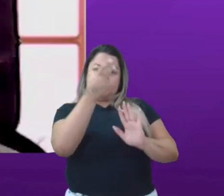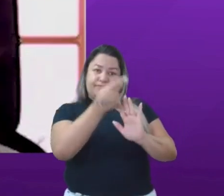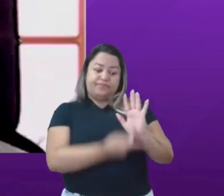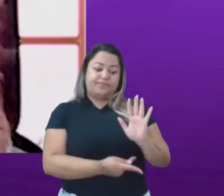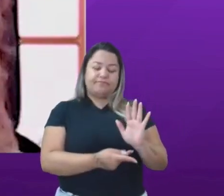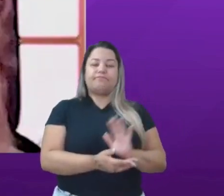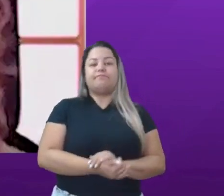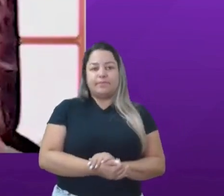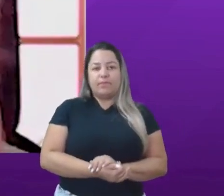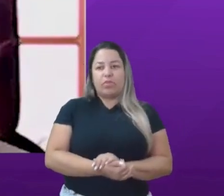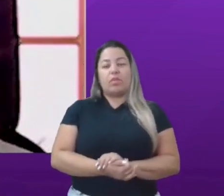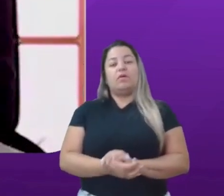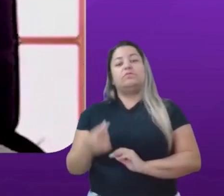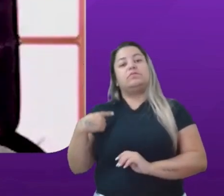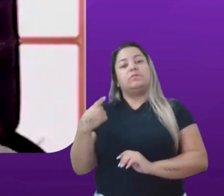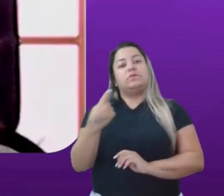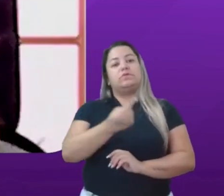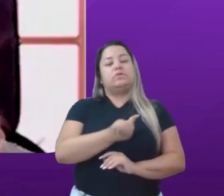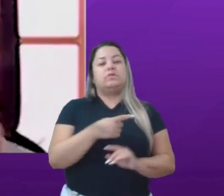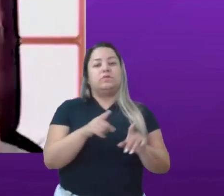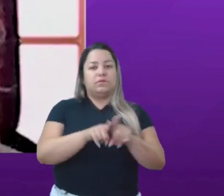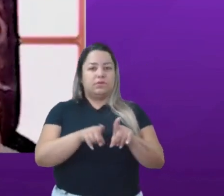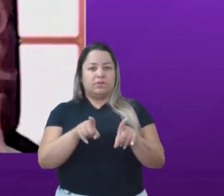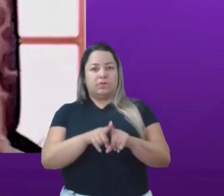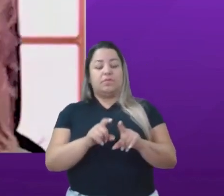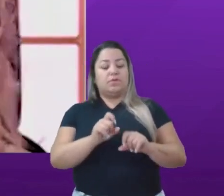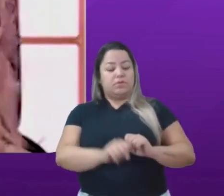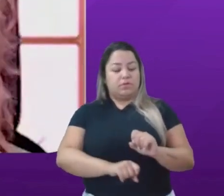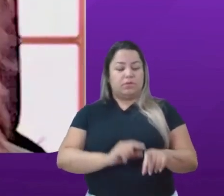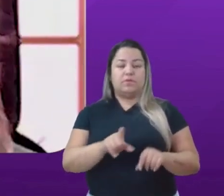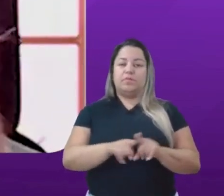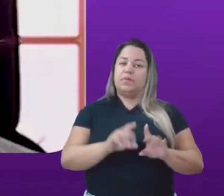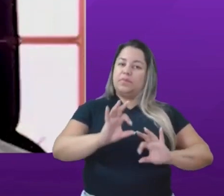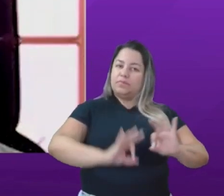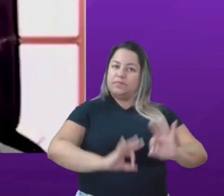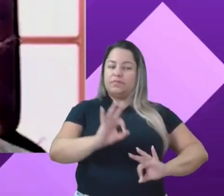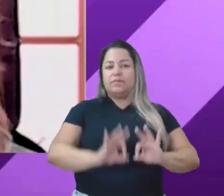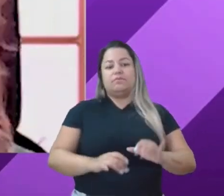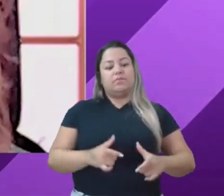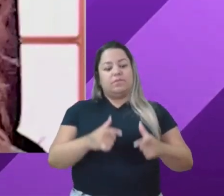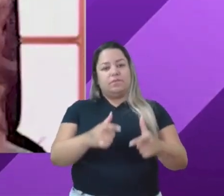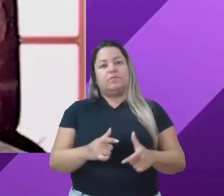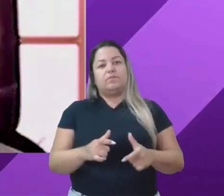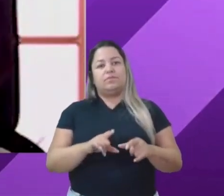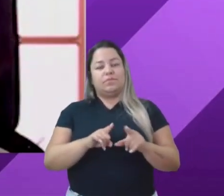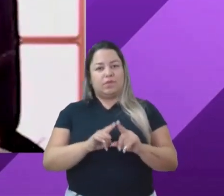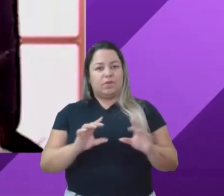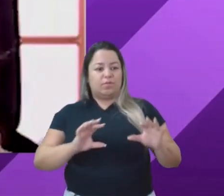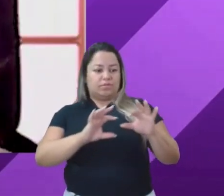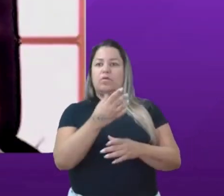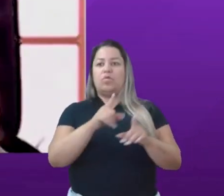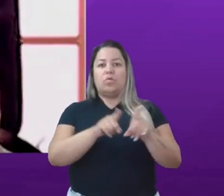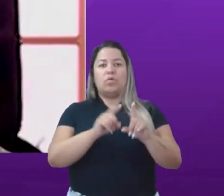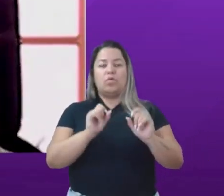da mudança. E nós, como educadores, somos jardineiros que preparam esse terreno para um mundo mais